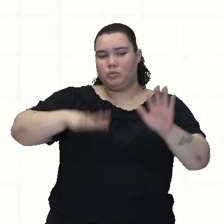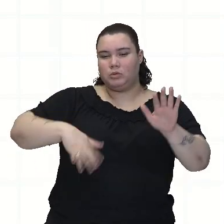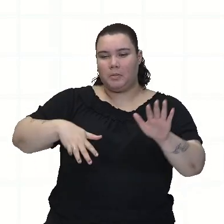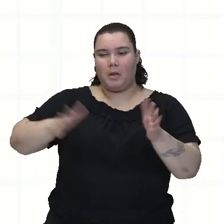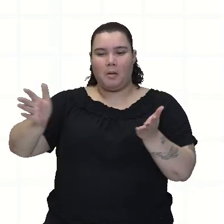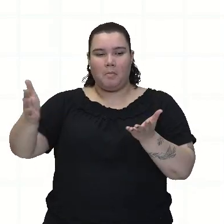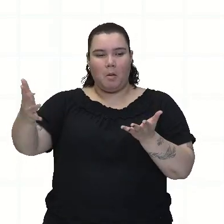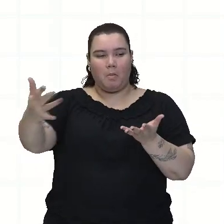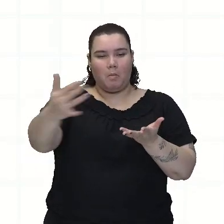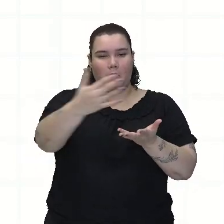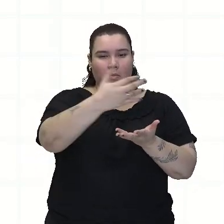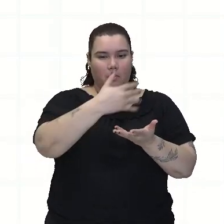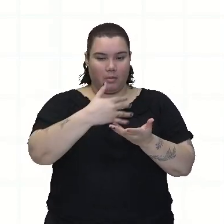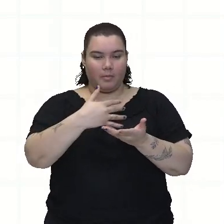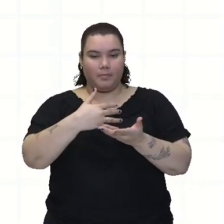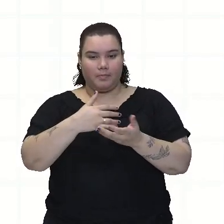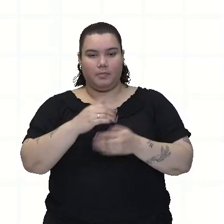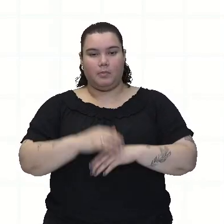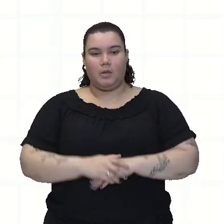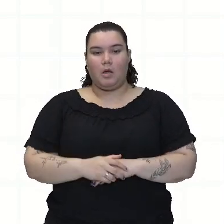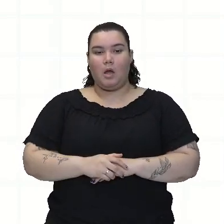objeto direto. Porque eu pergunto,